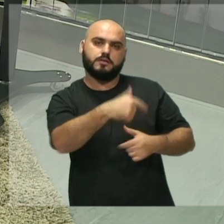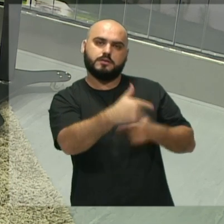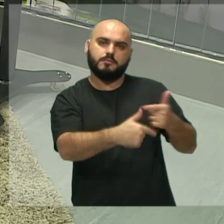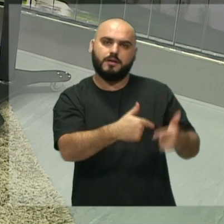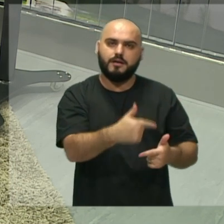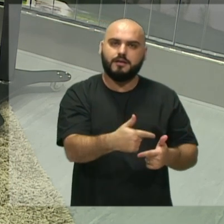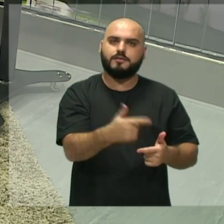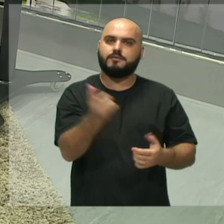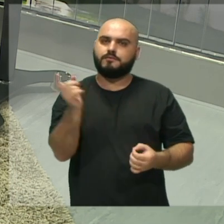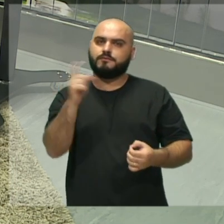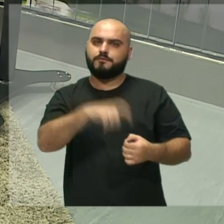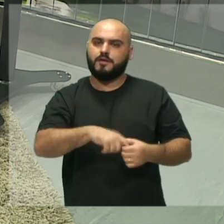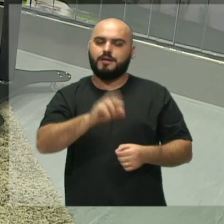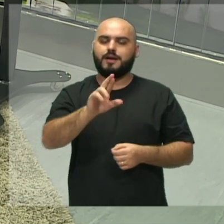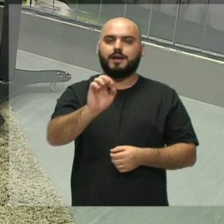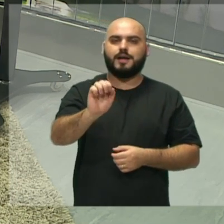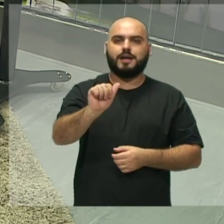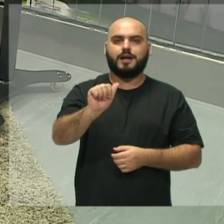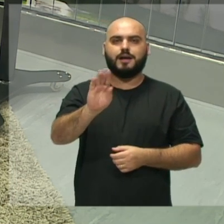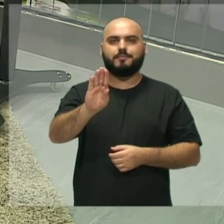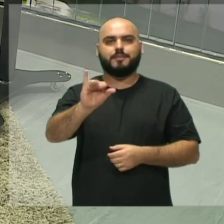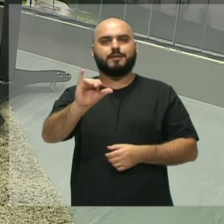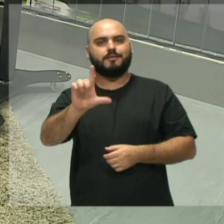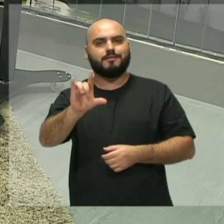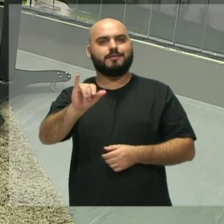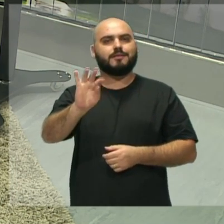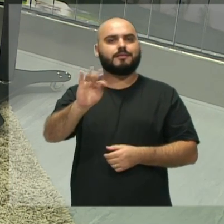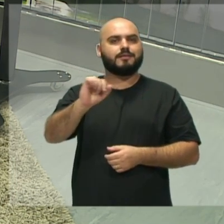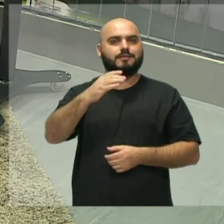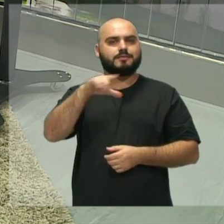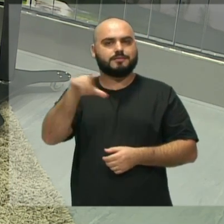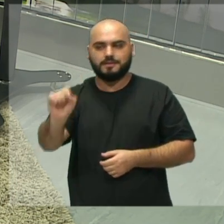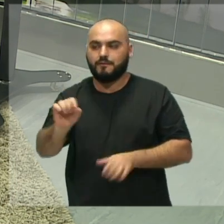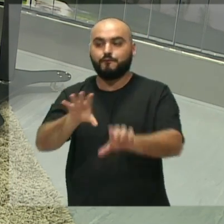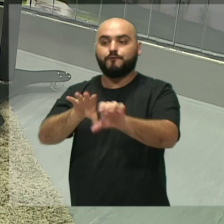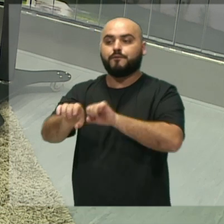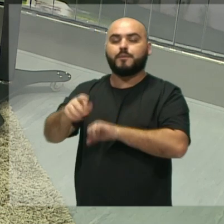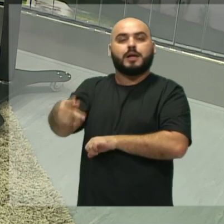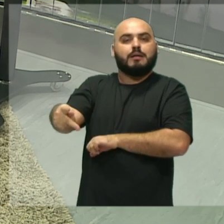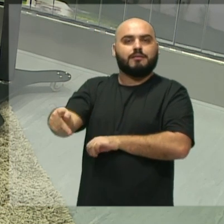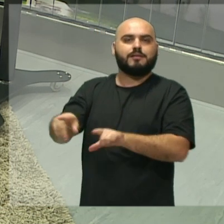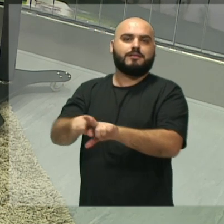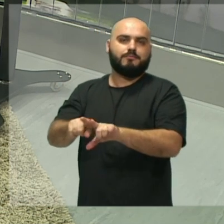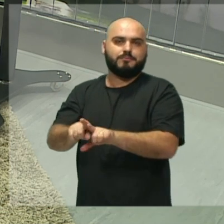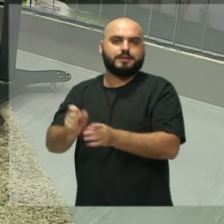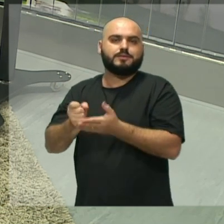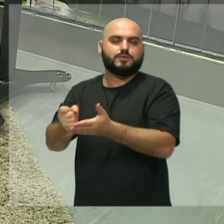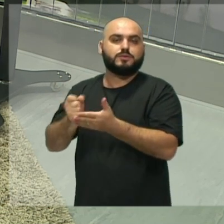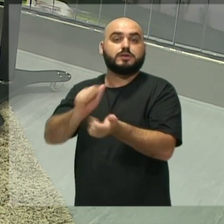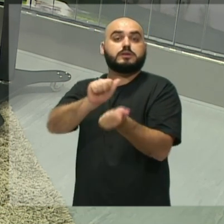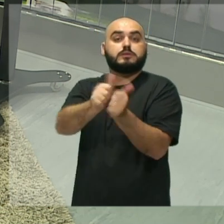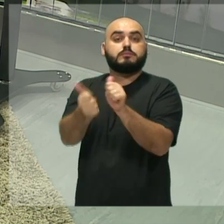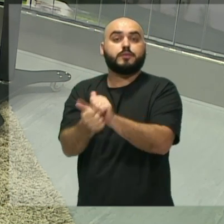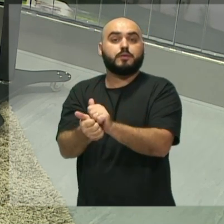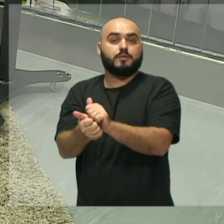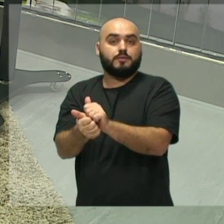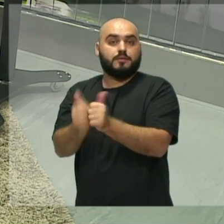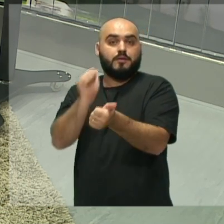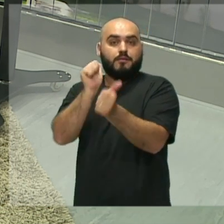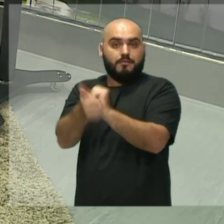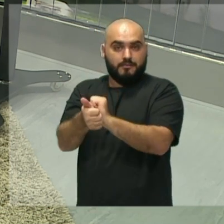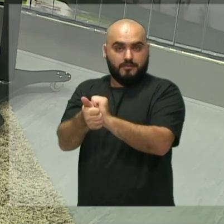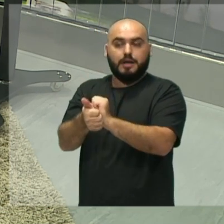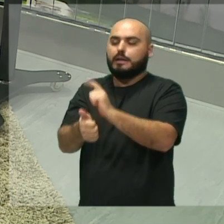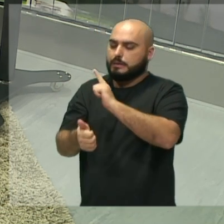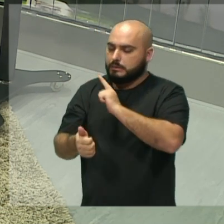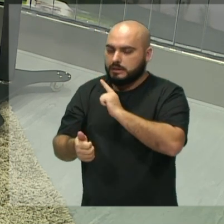sua participação enquanto formação. Então, para o esporte adaptado, ele tem, para